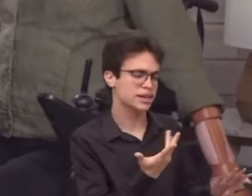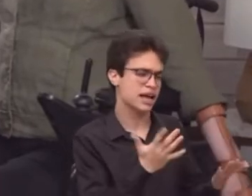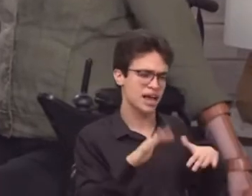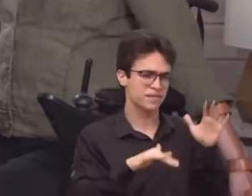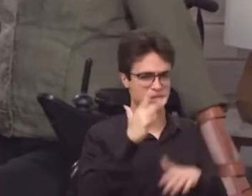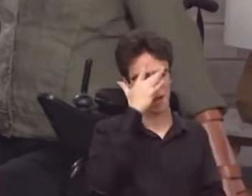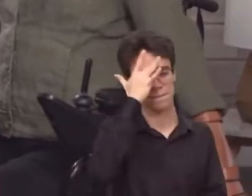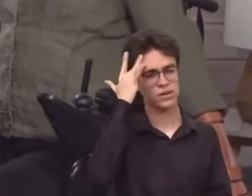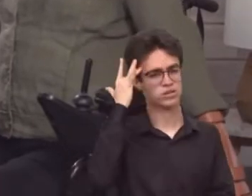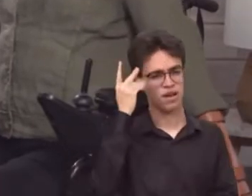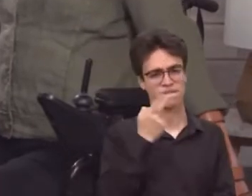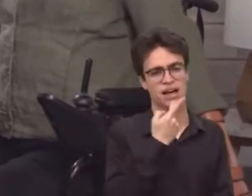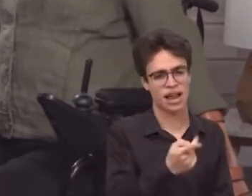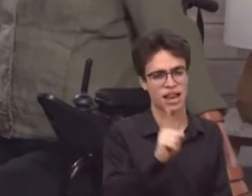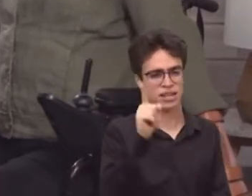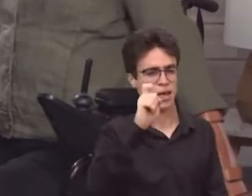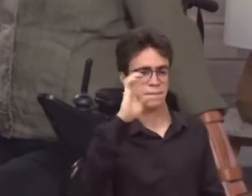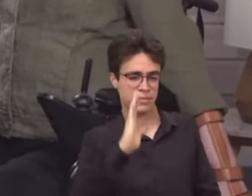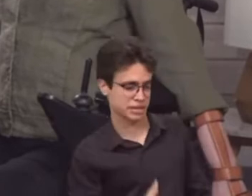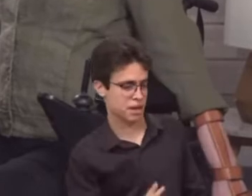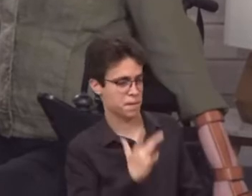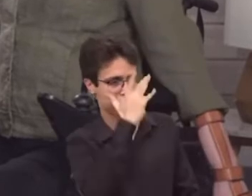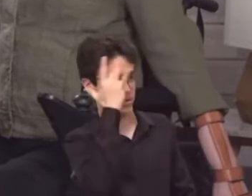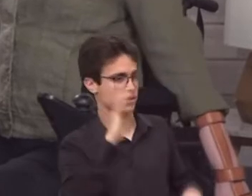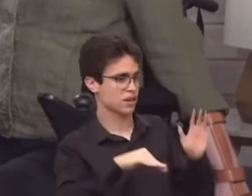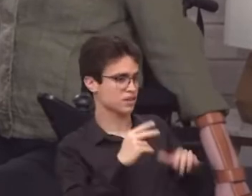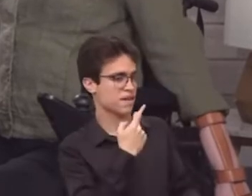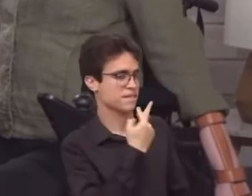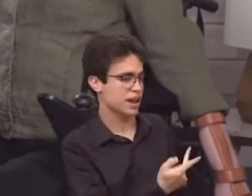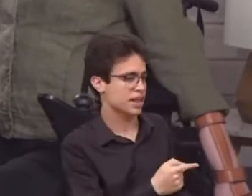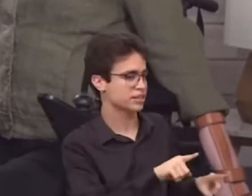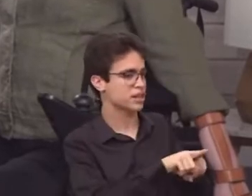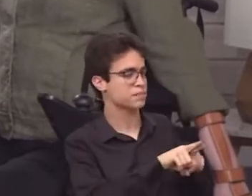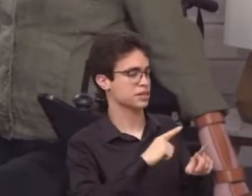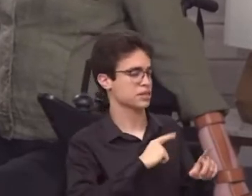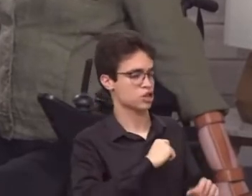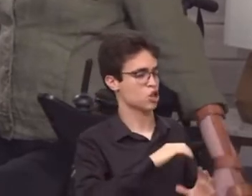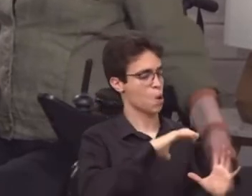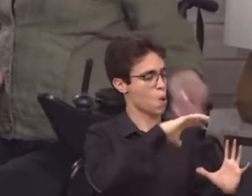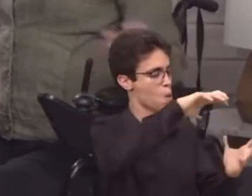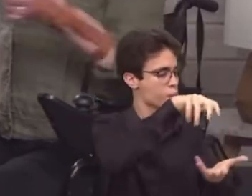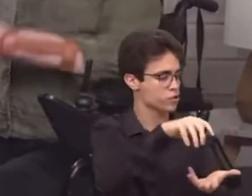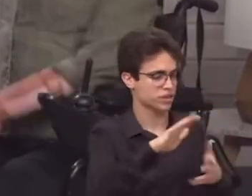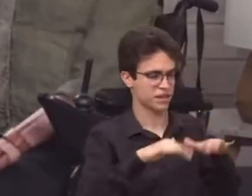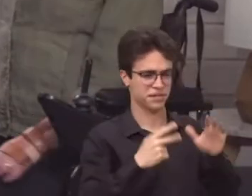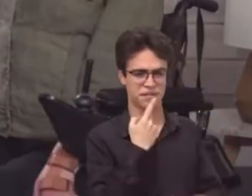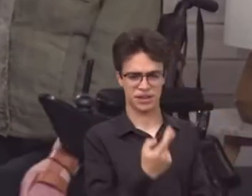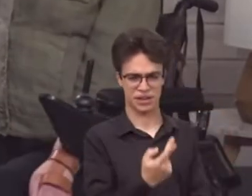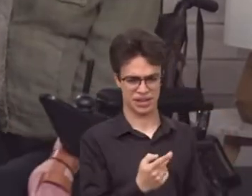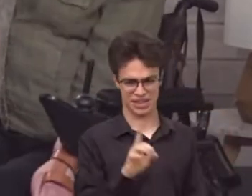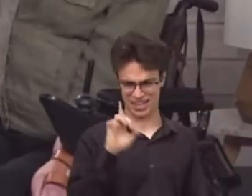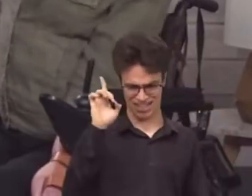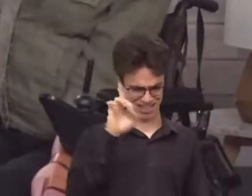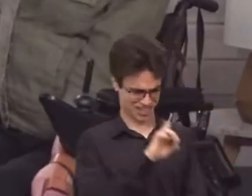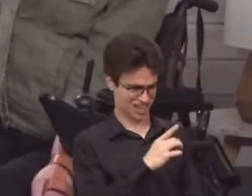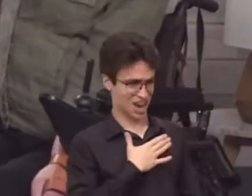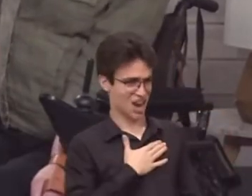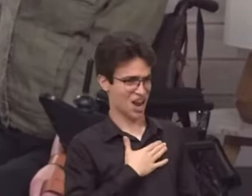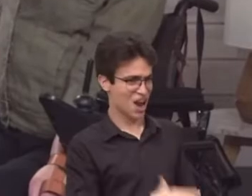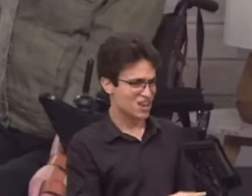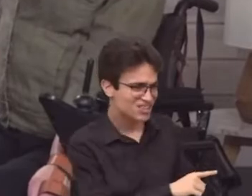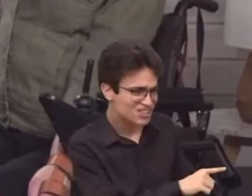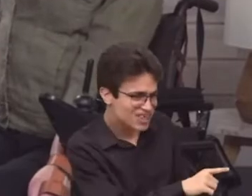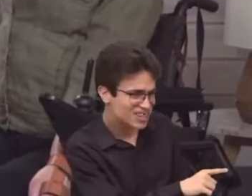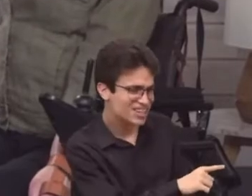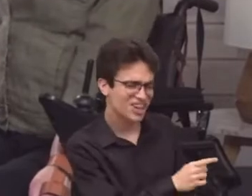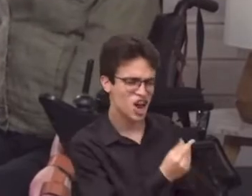diria lá no Brasil né as pessoas diriam e acho que no mundo todo eu acho que Deus não gosta de você como é que é esse negócio